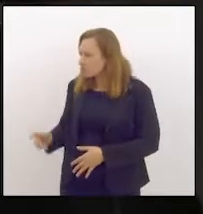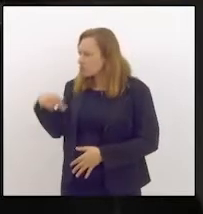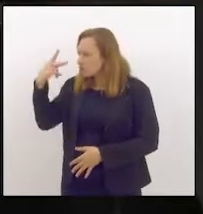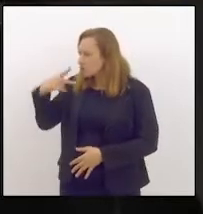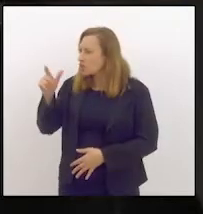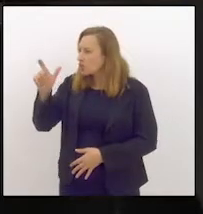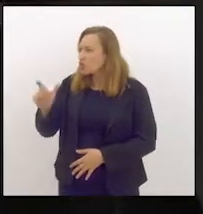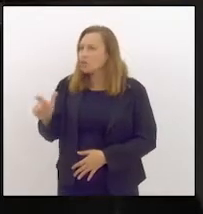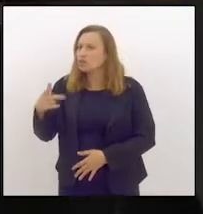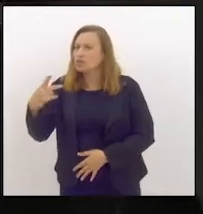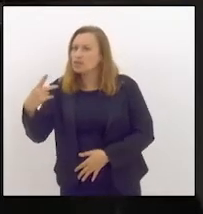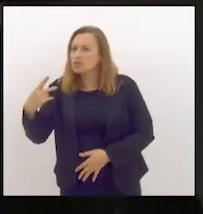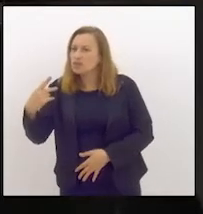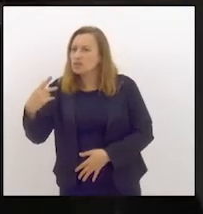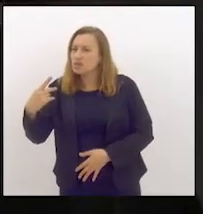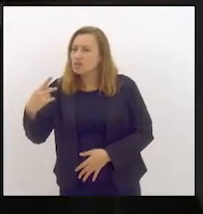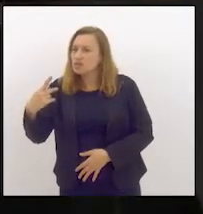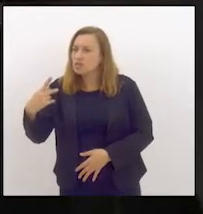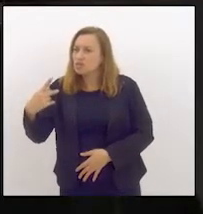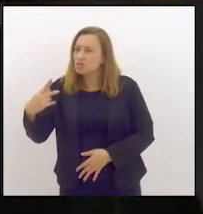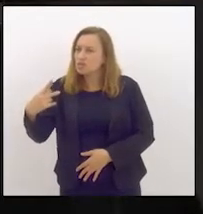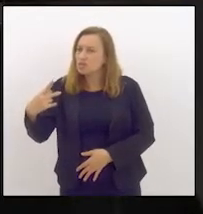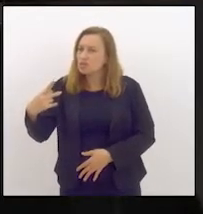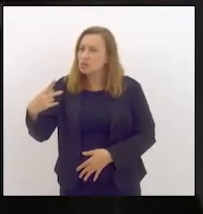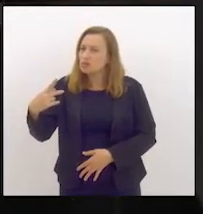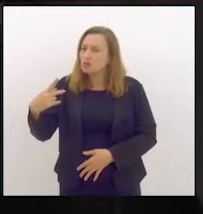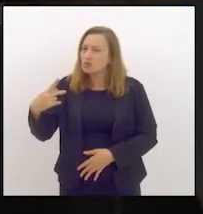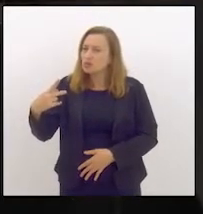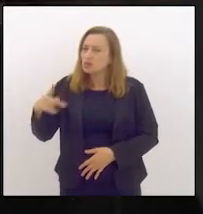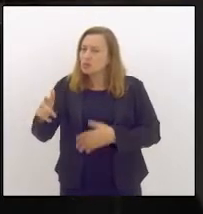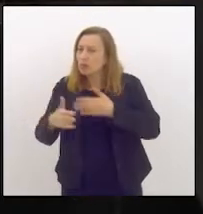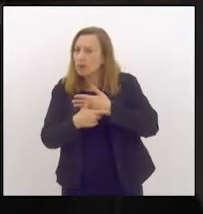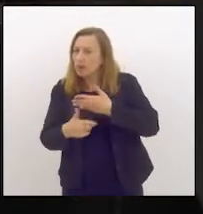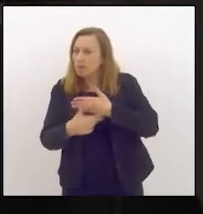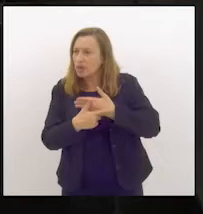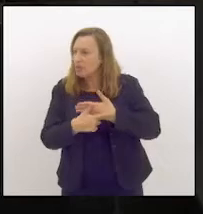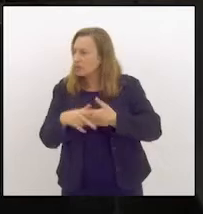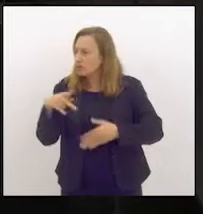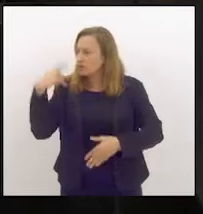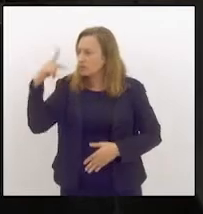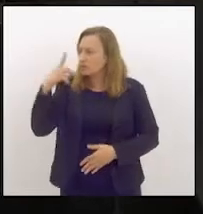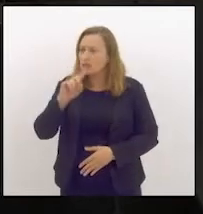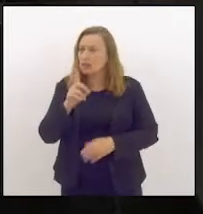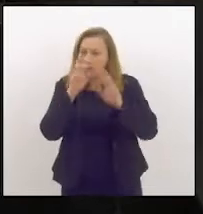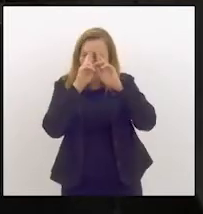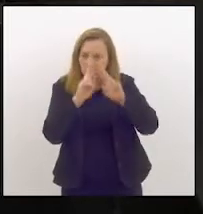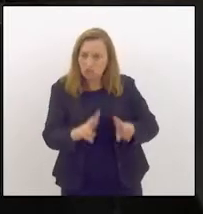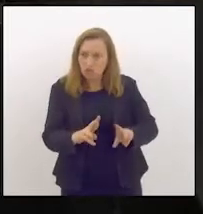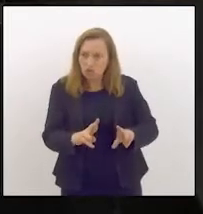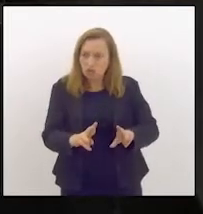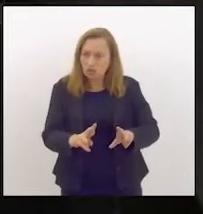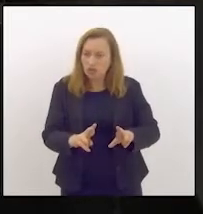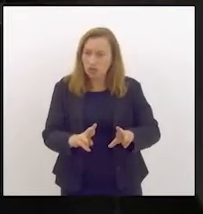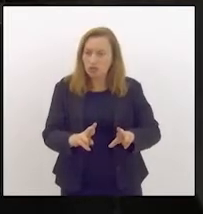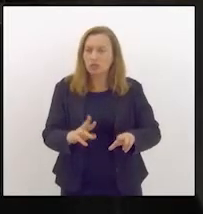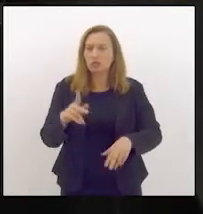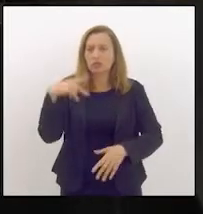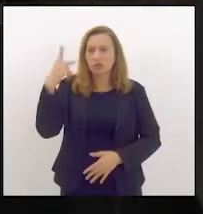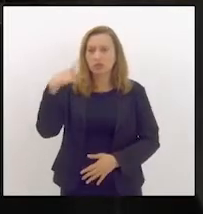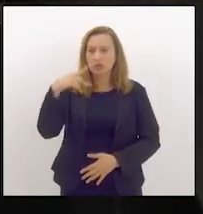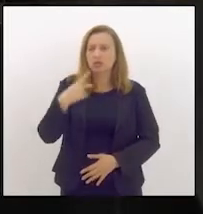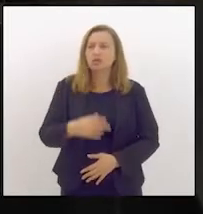suas costuras e acaba que não respeita o decoro parlamentar